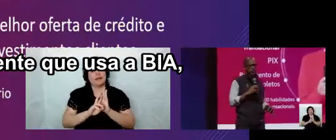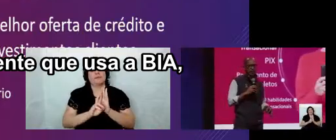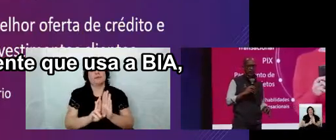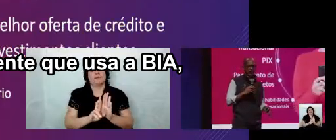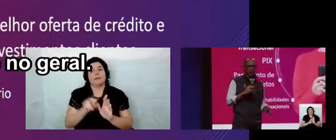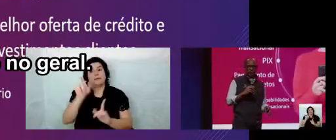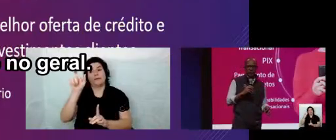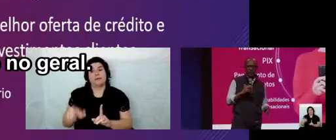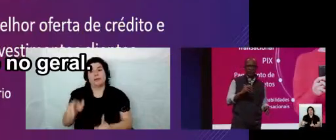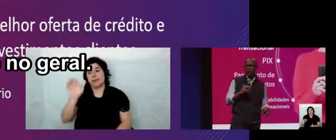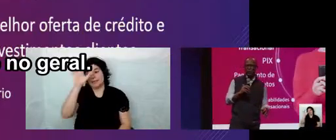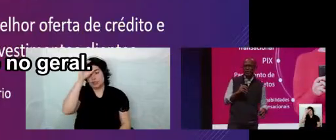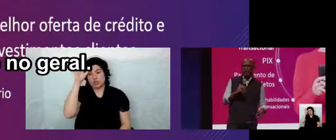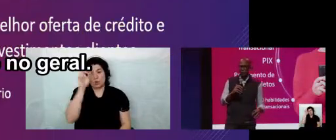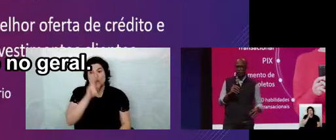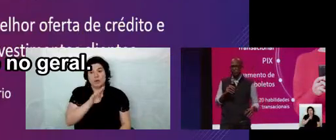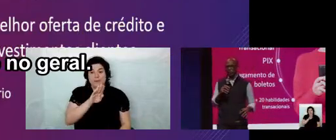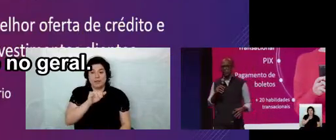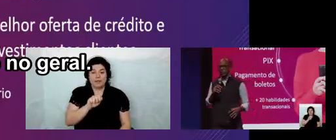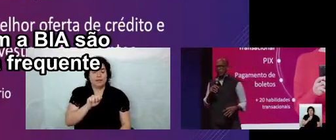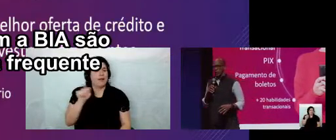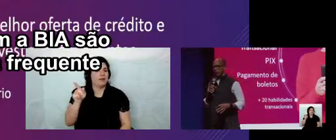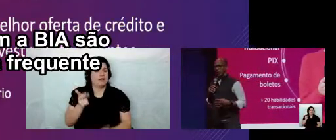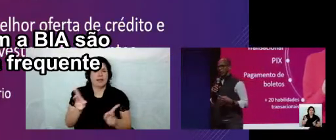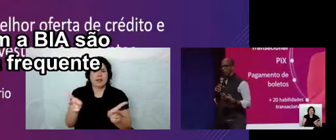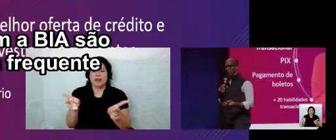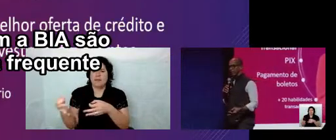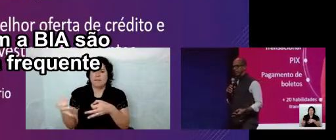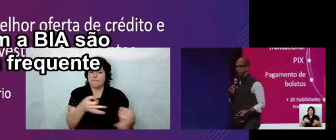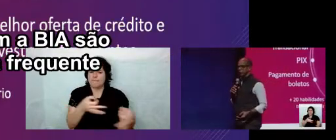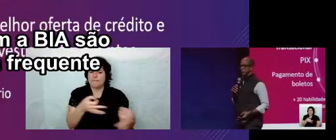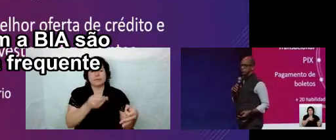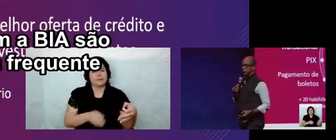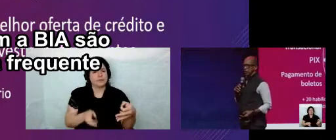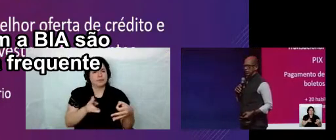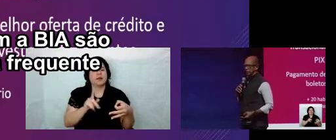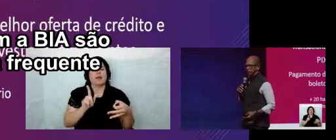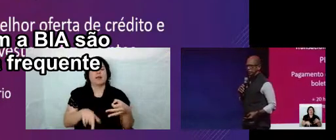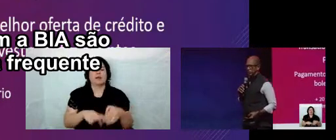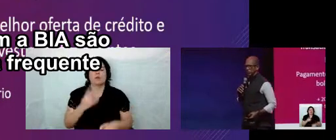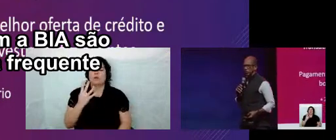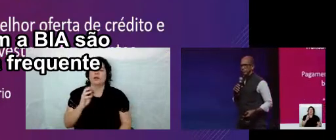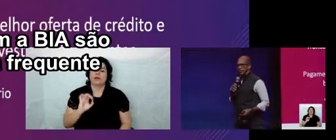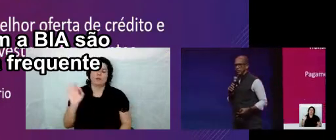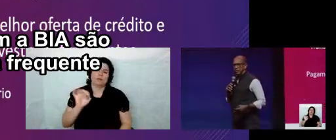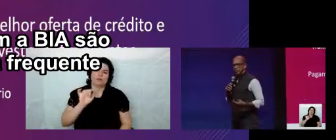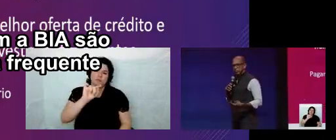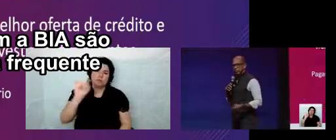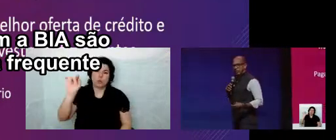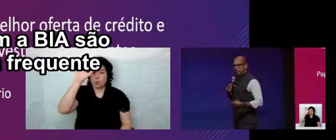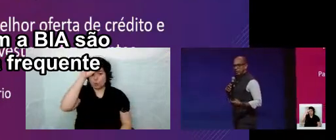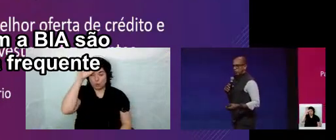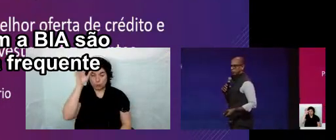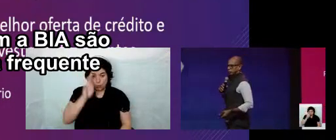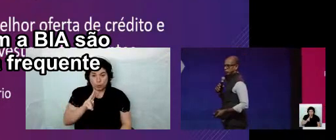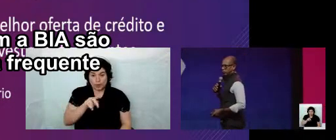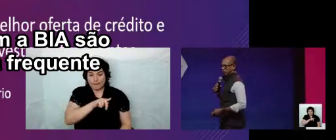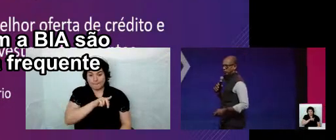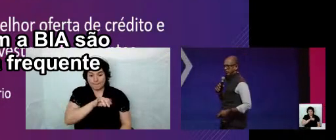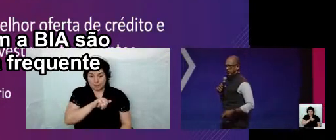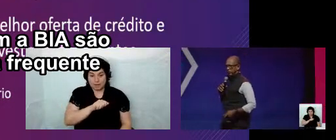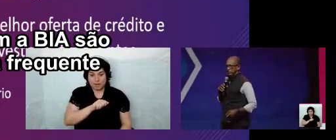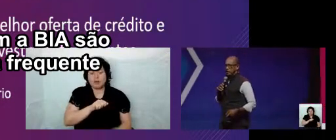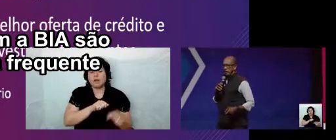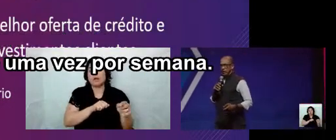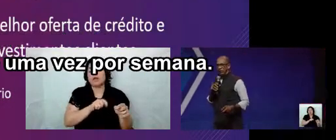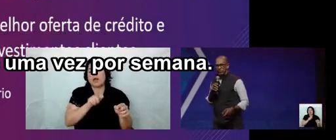que usa a BIA, ele é um cliente recorrente no geral. 40% dos clientes que utilizam a BIA são clientes que usam de